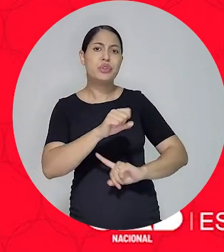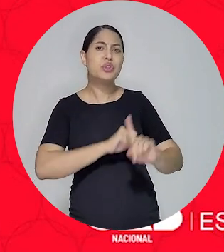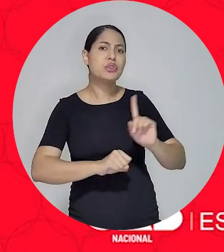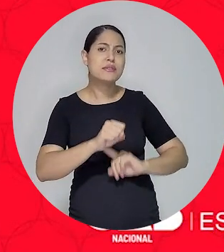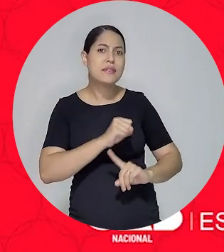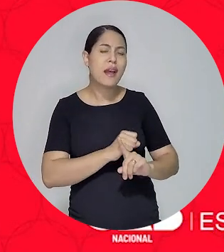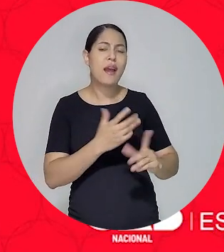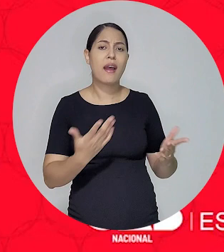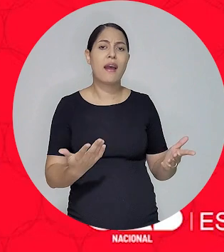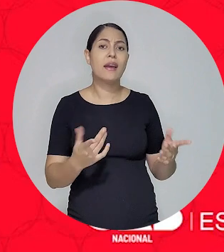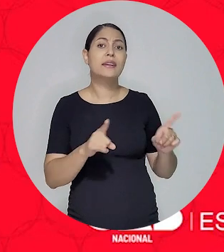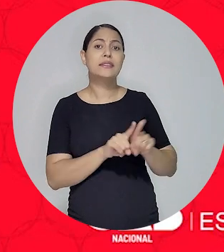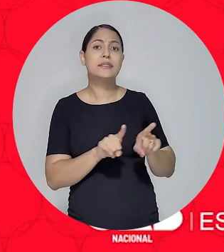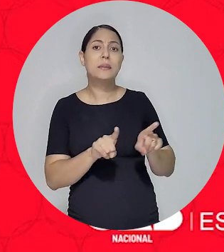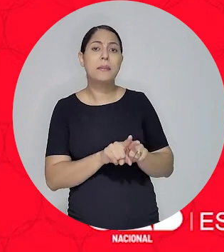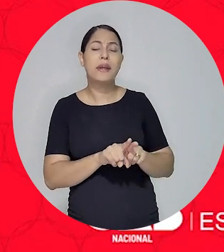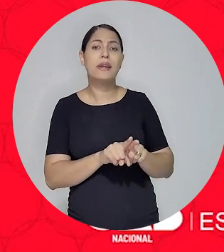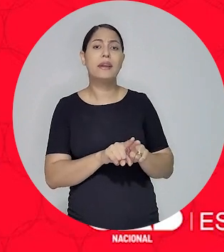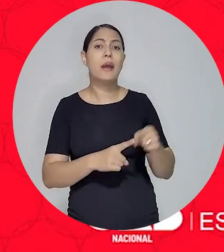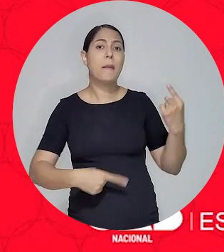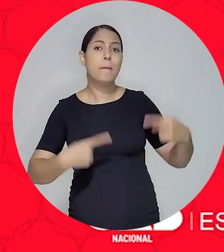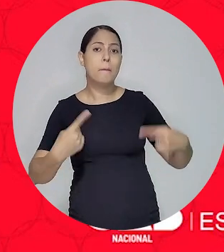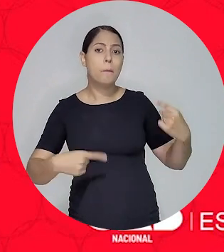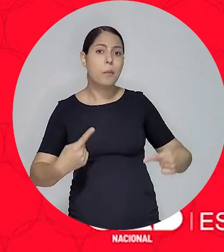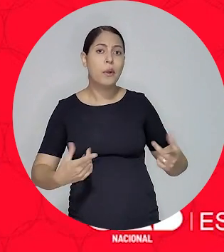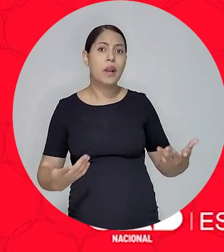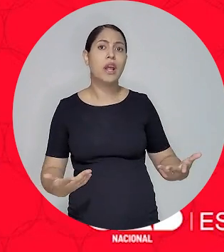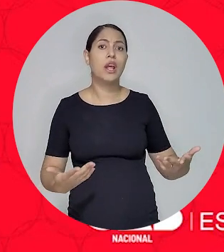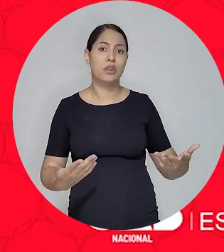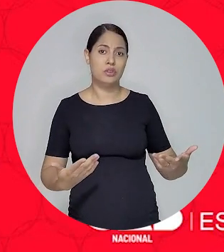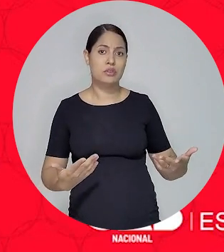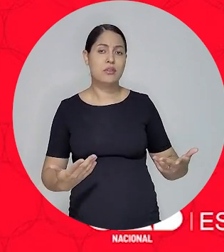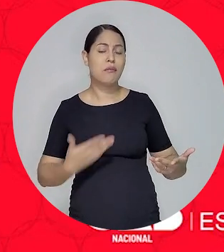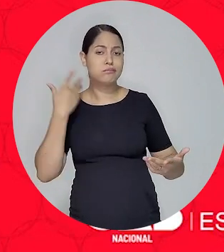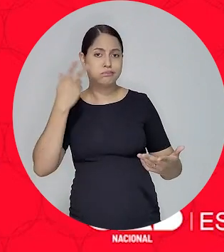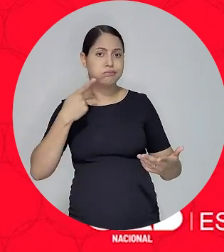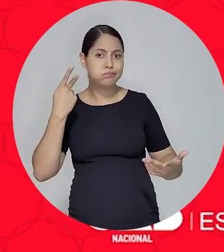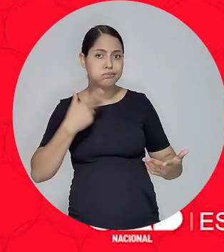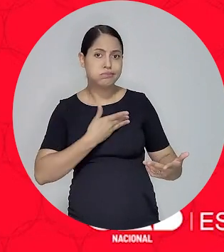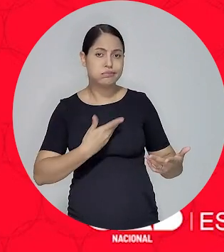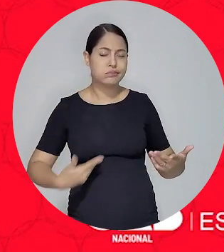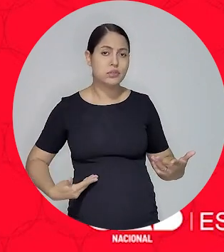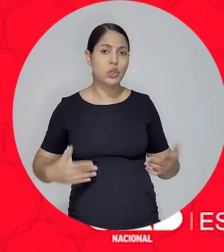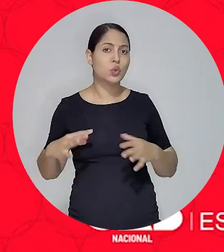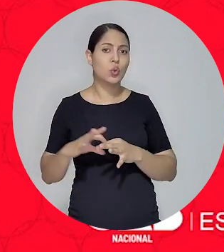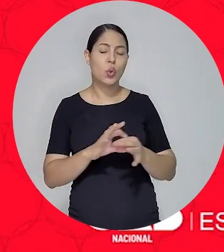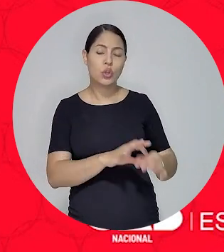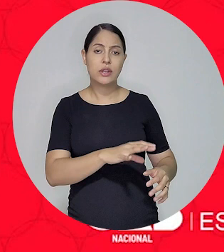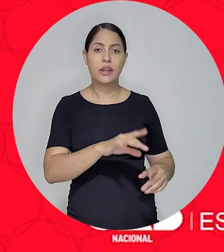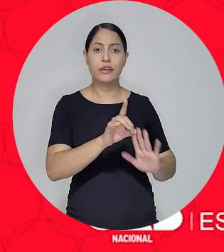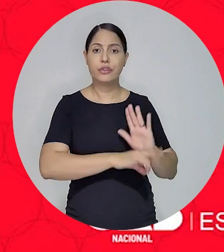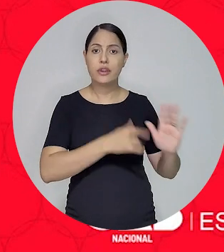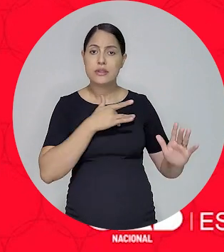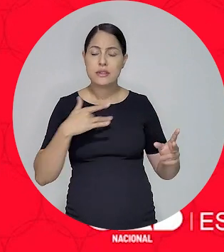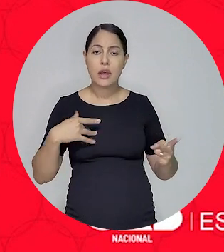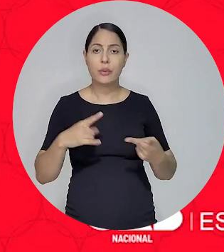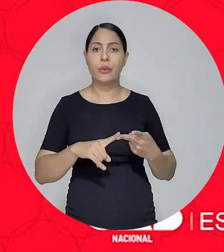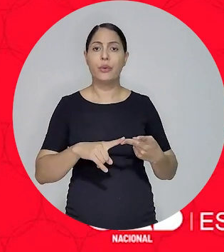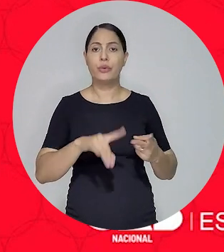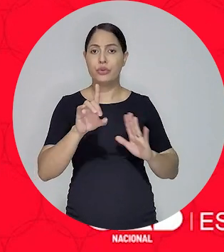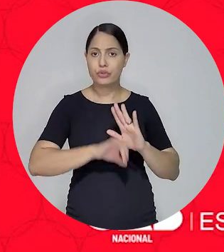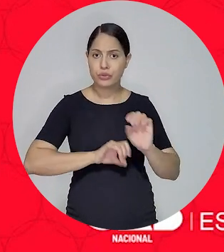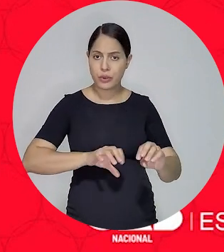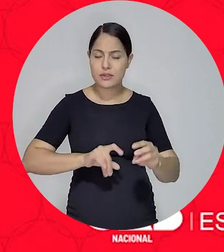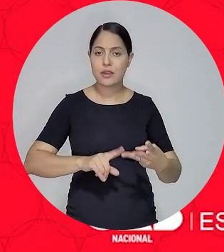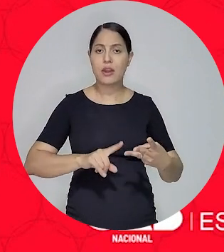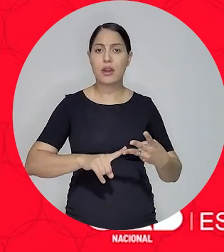um controle judicial dos direitos sociais e, por consequência, um controle judicial das políticas públicas, todas aquelas políticas públicas que amparam o